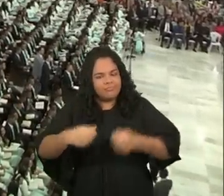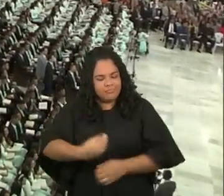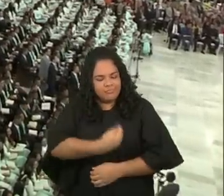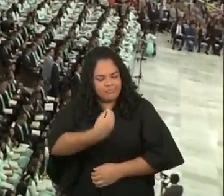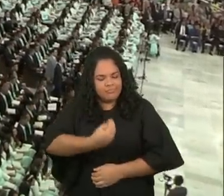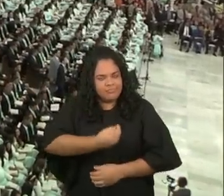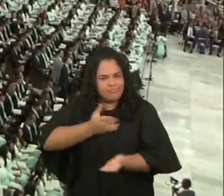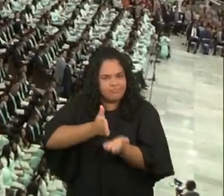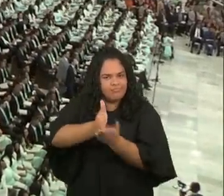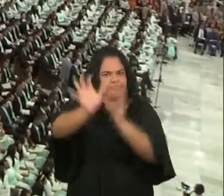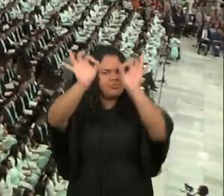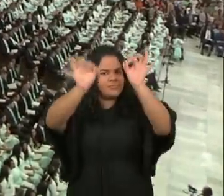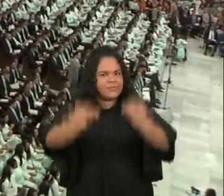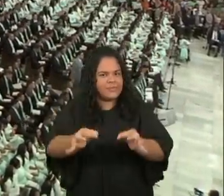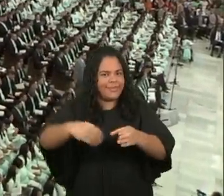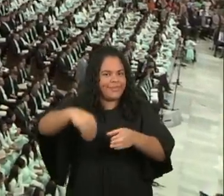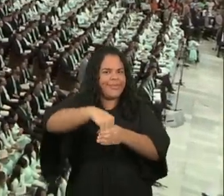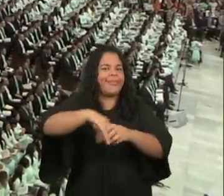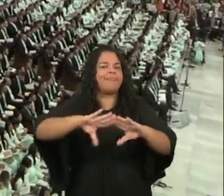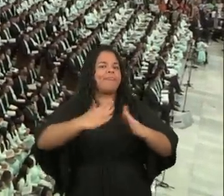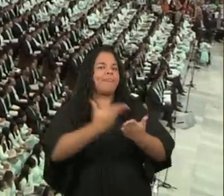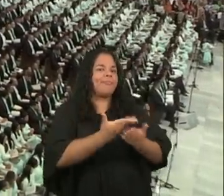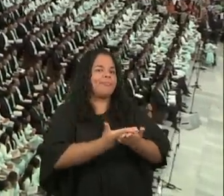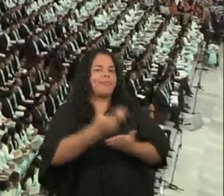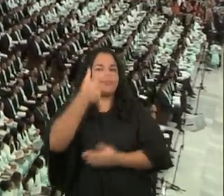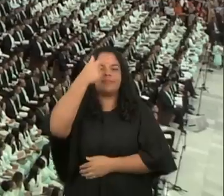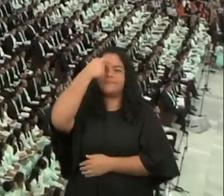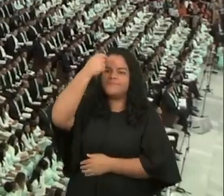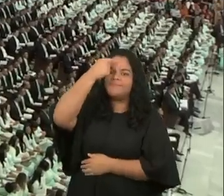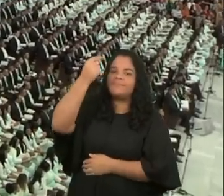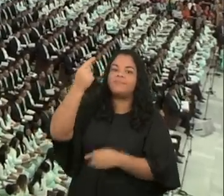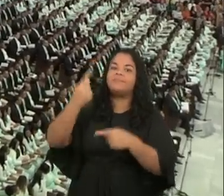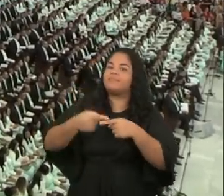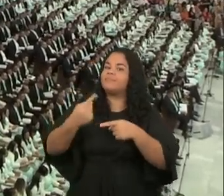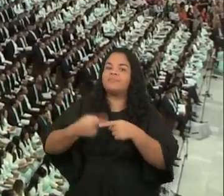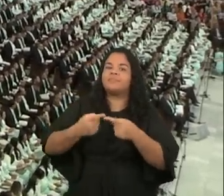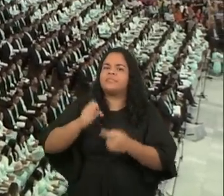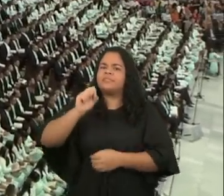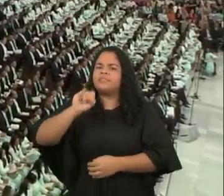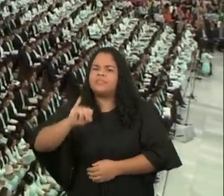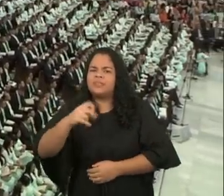faculdade e na escola, para que teu professor ateu